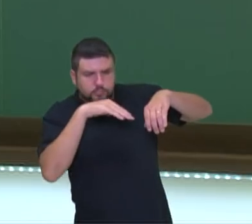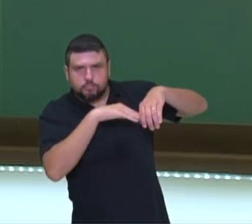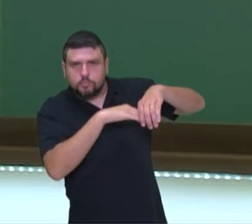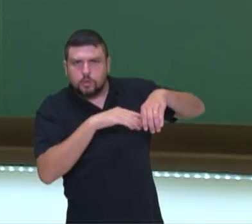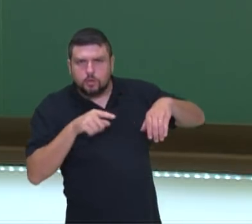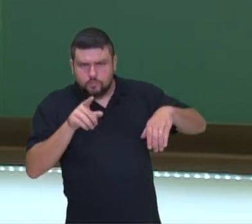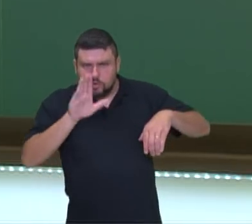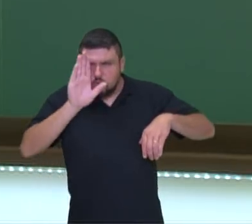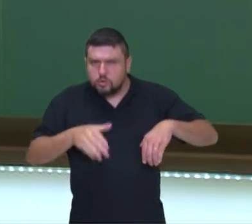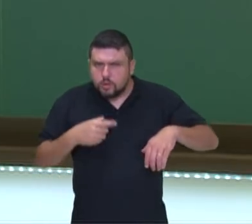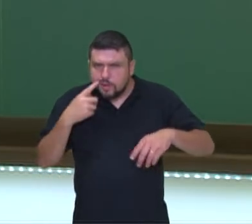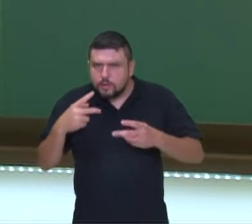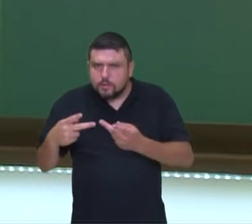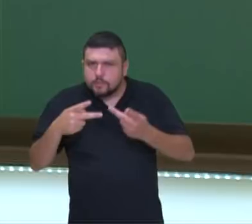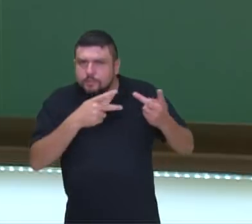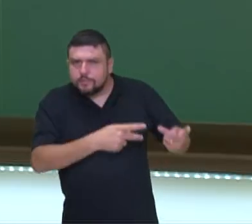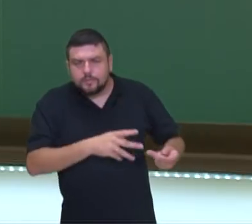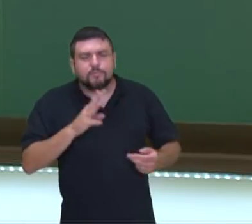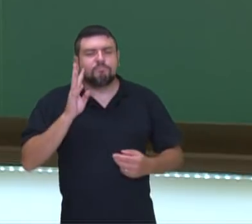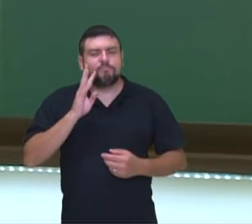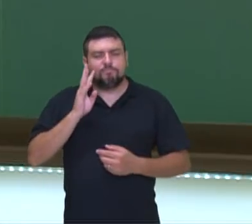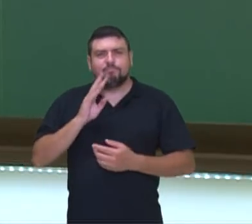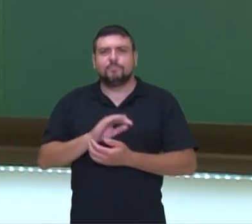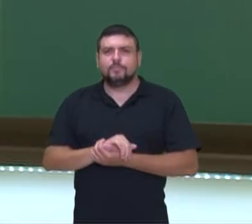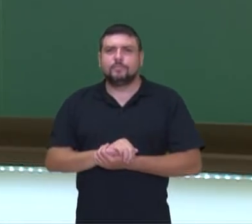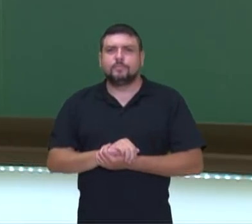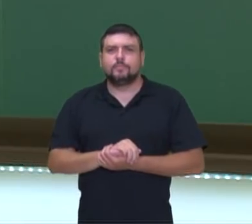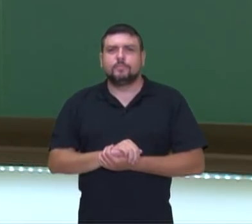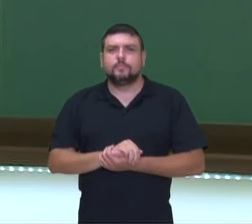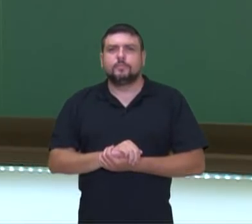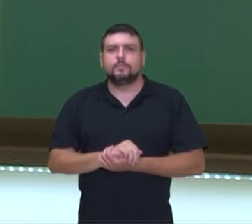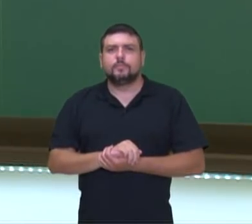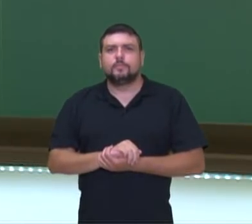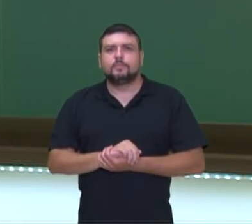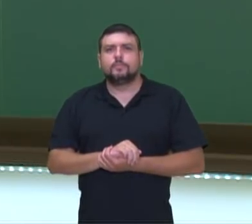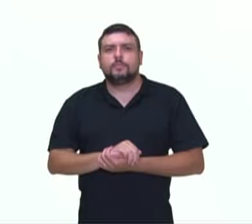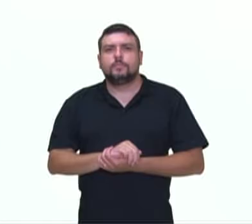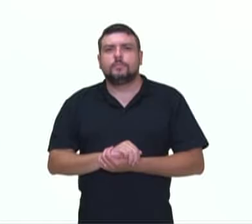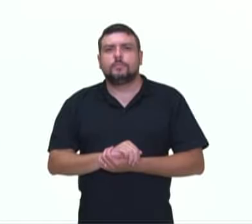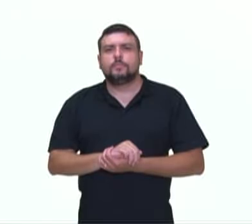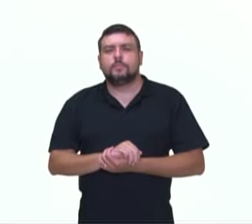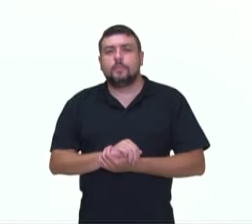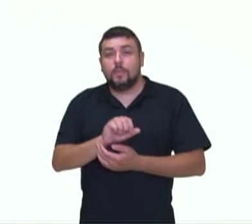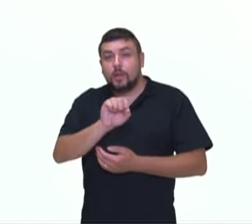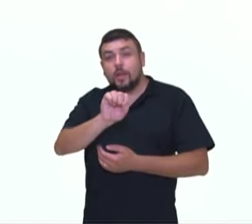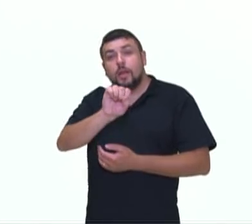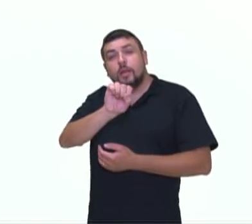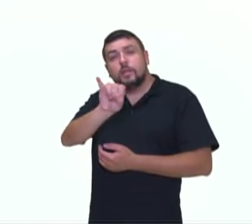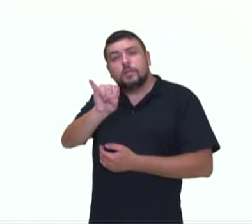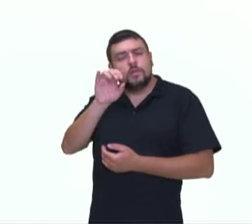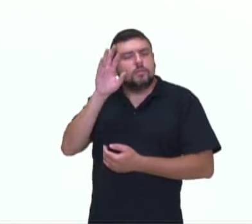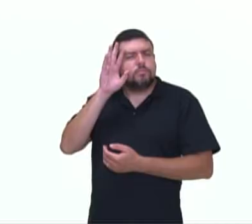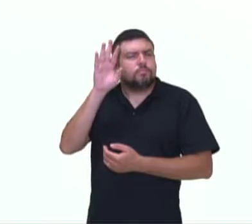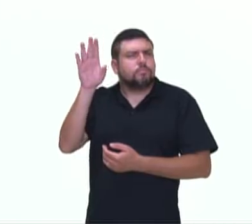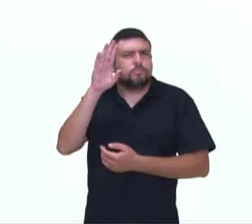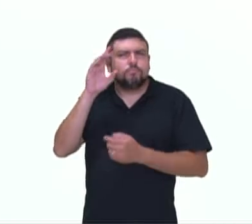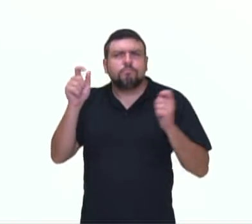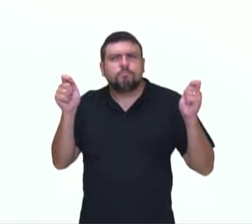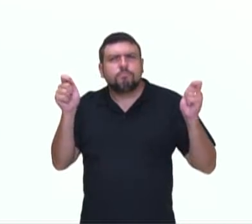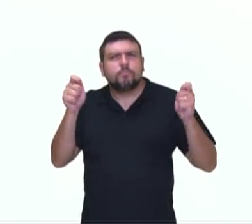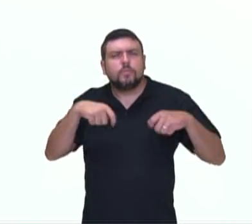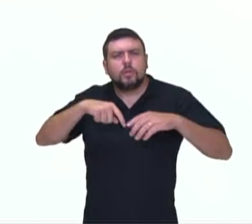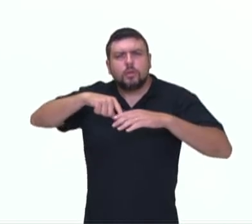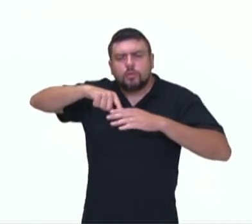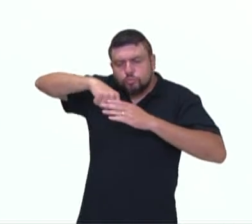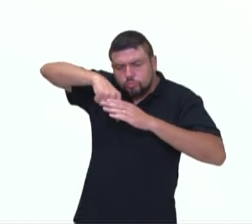caverna? Legal essas regiões, né? Então eu lanço um questionamento para vocês. Se fosse possível fazer uma viagem ao